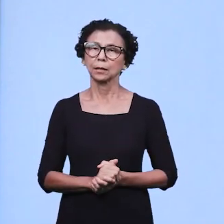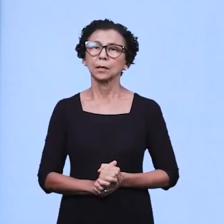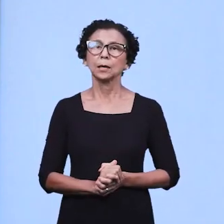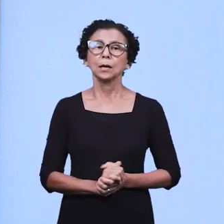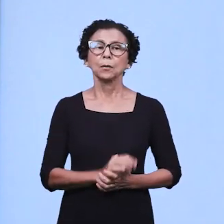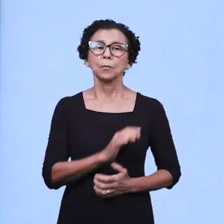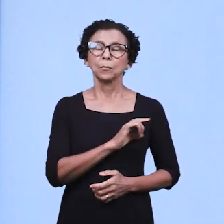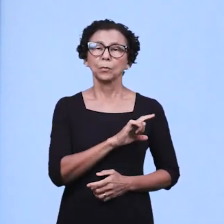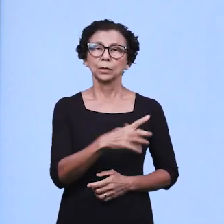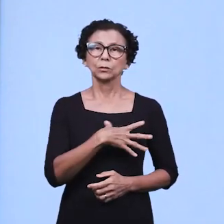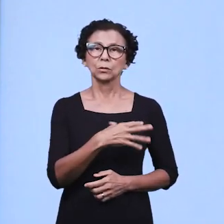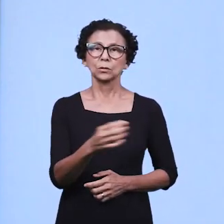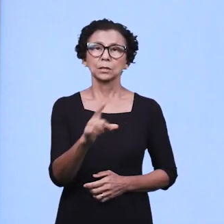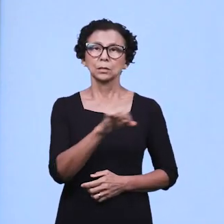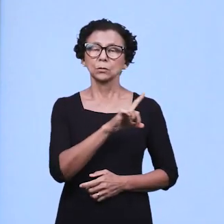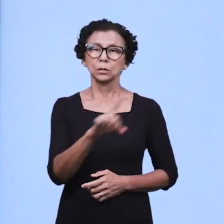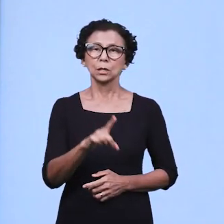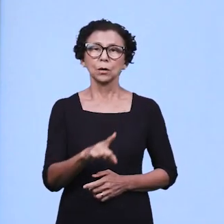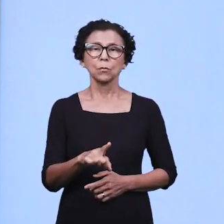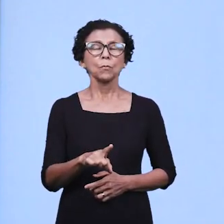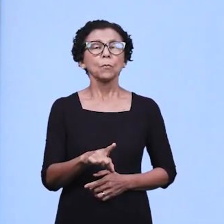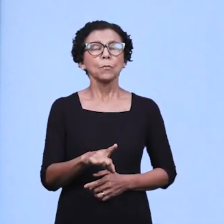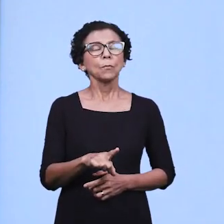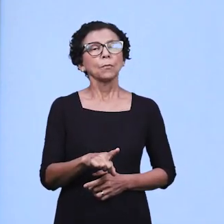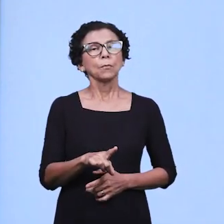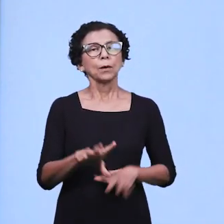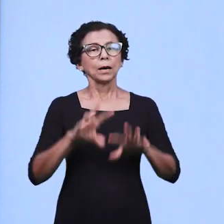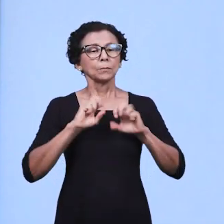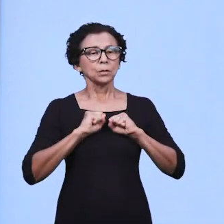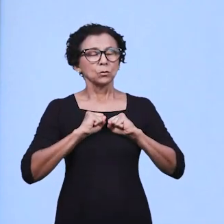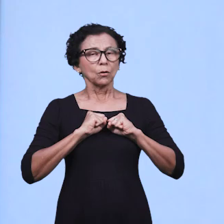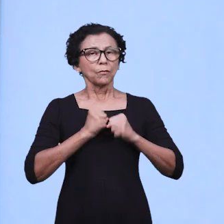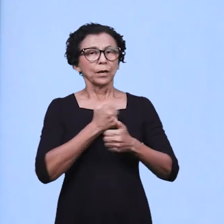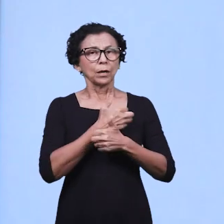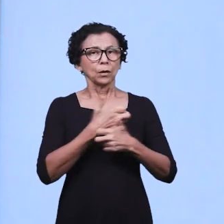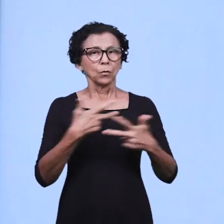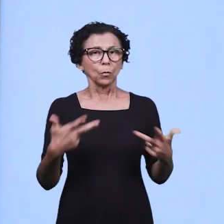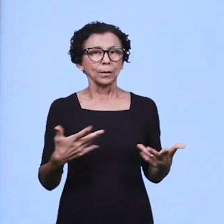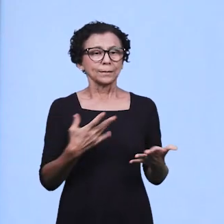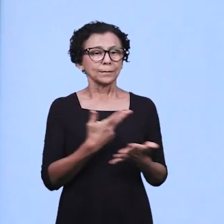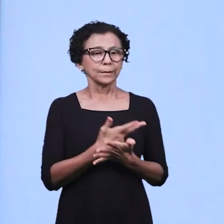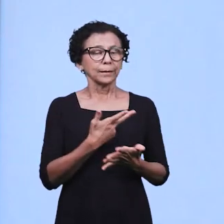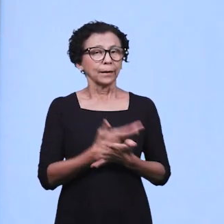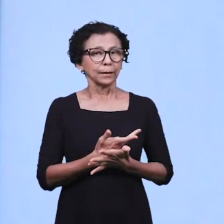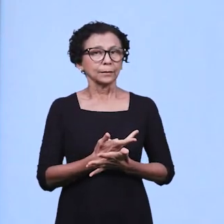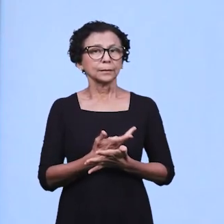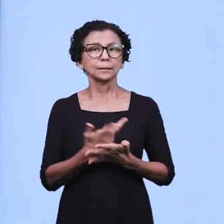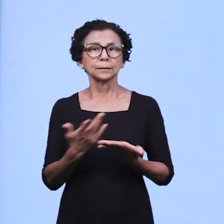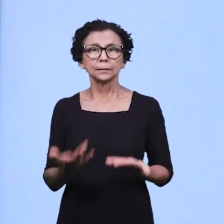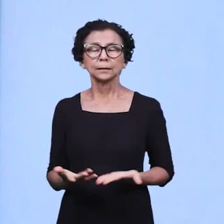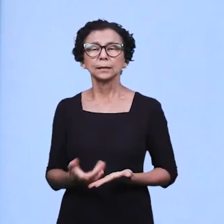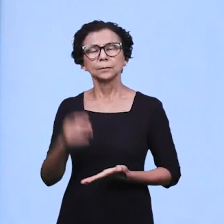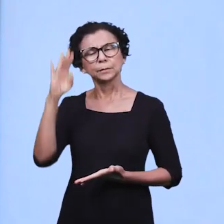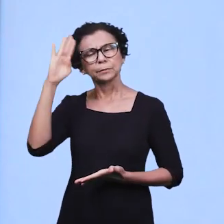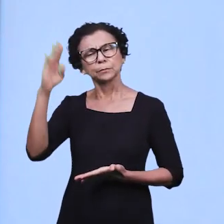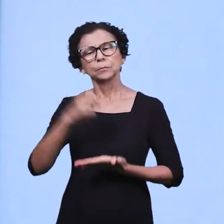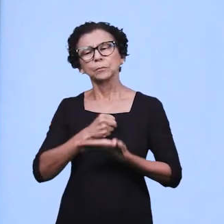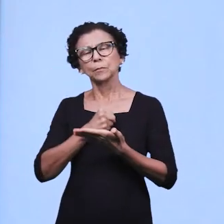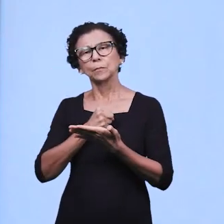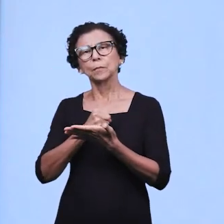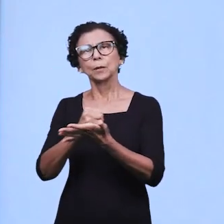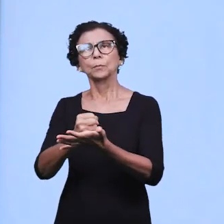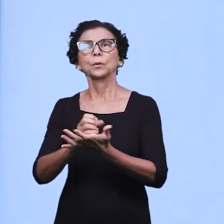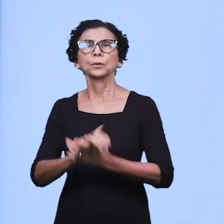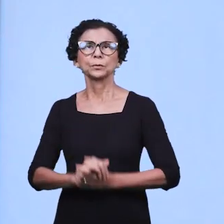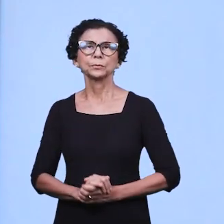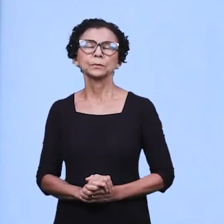não podem levar para a vida deles e que, principalmente, eles tenham o apoio que eles precisam para ter a vida escolar, porque a vida escolar vai